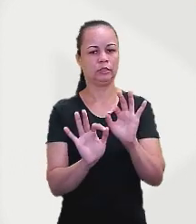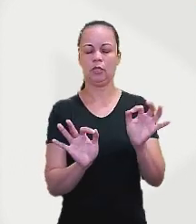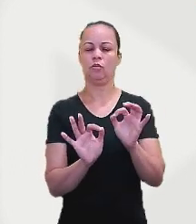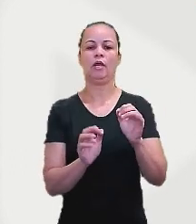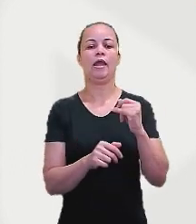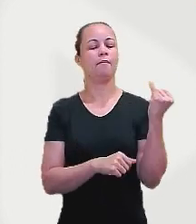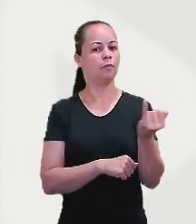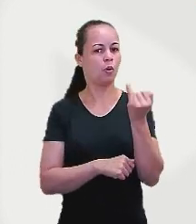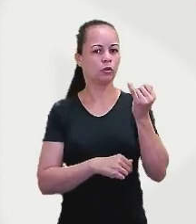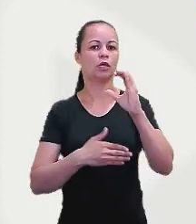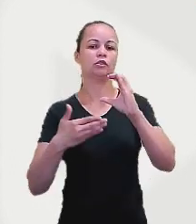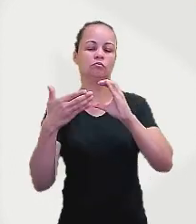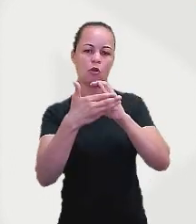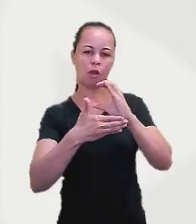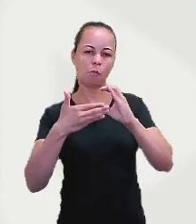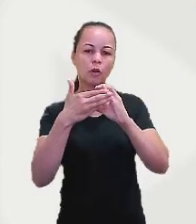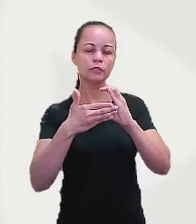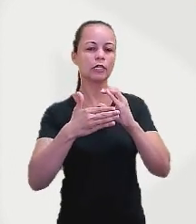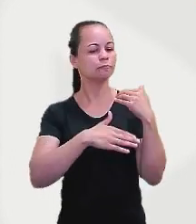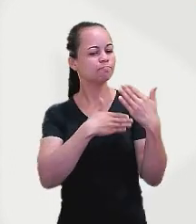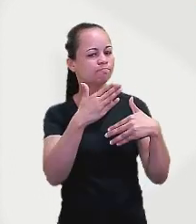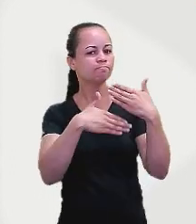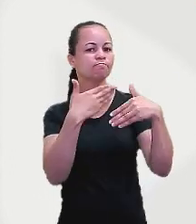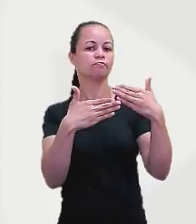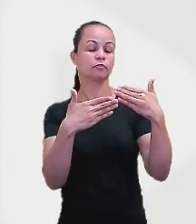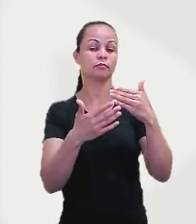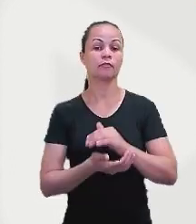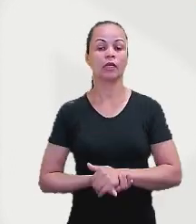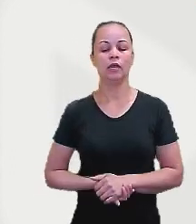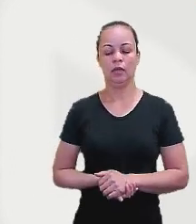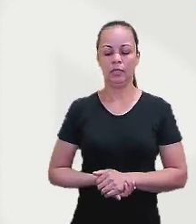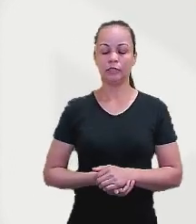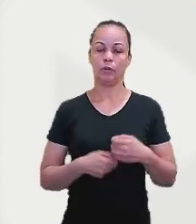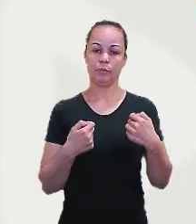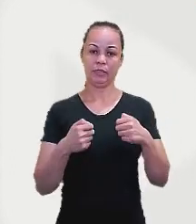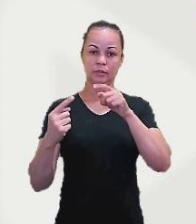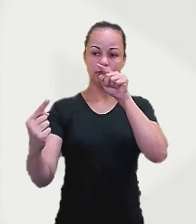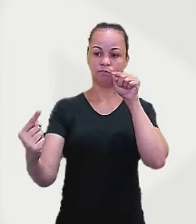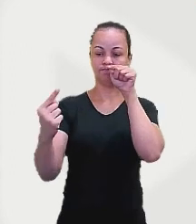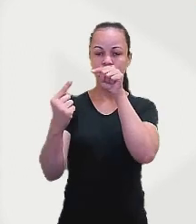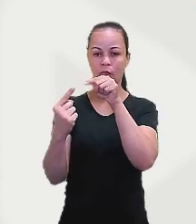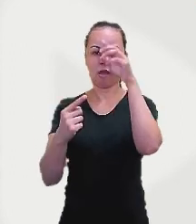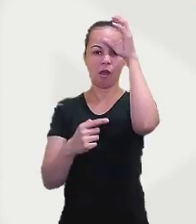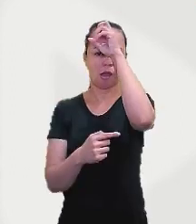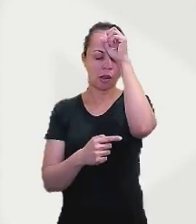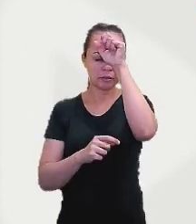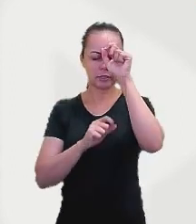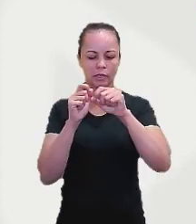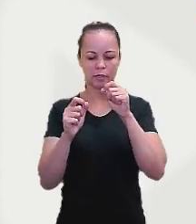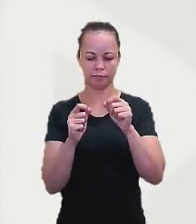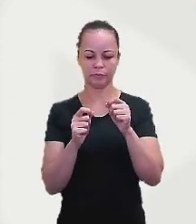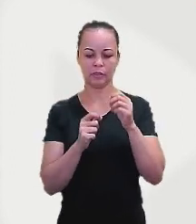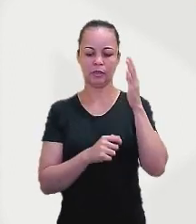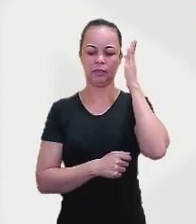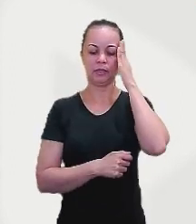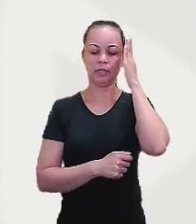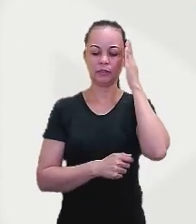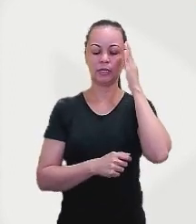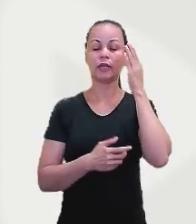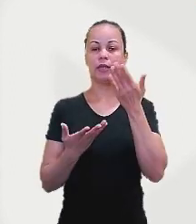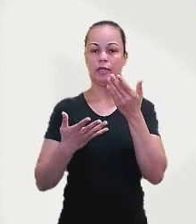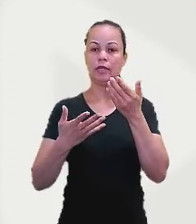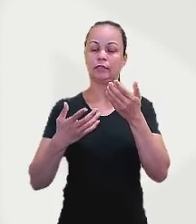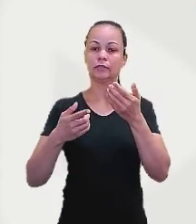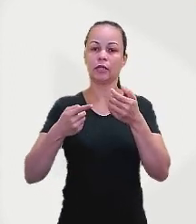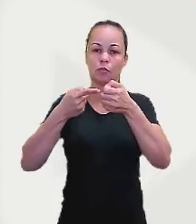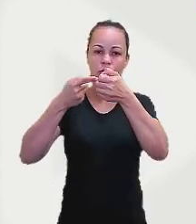ainda muito, mas muito relevante e singular. Então vamos primeiro entender qual é o objetivo da nossa aula de hoje. É compreender que os carboidratos